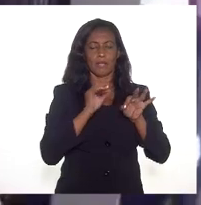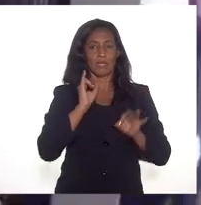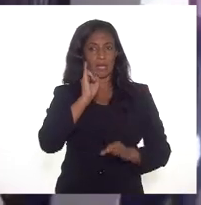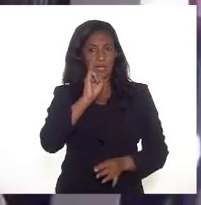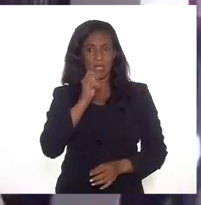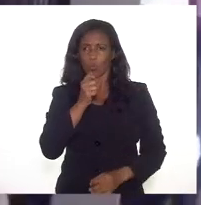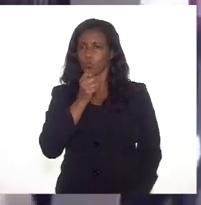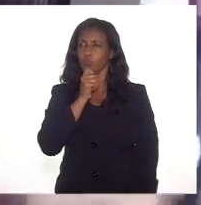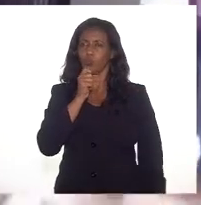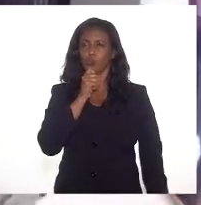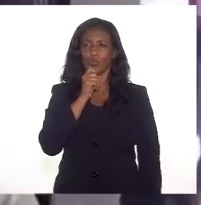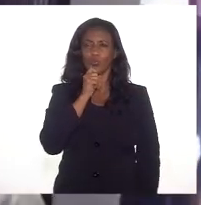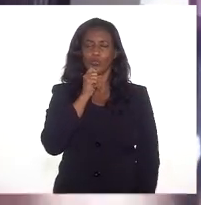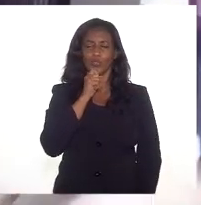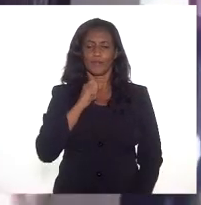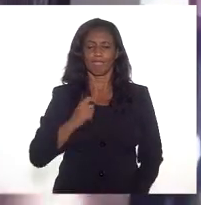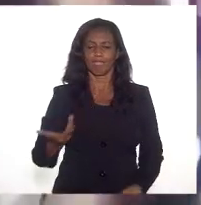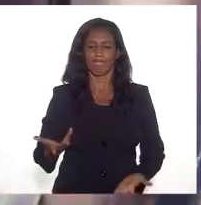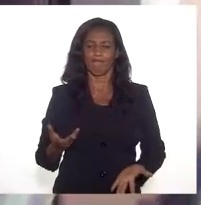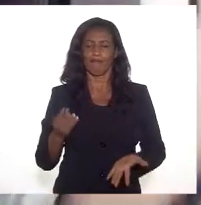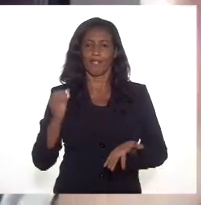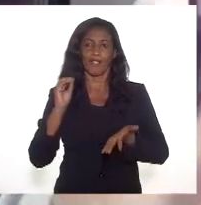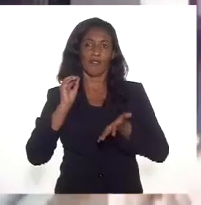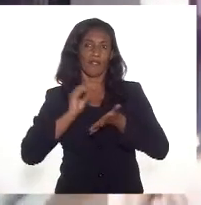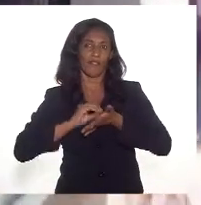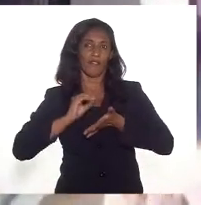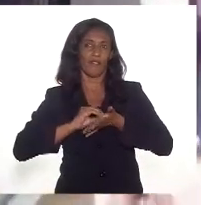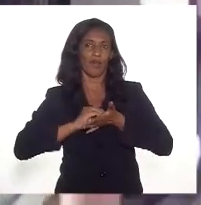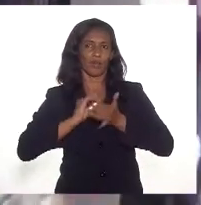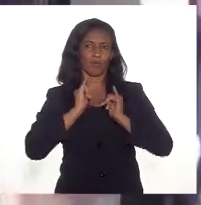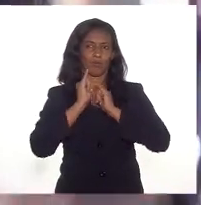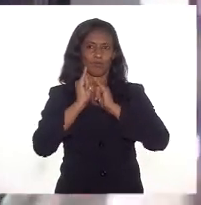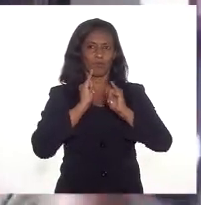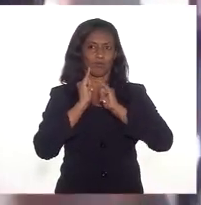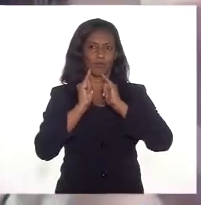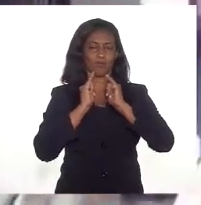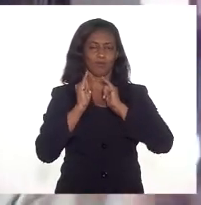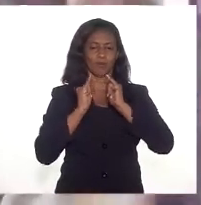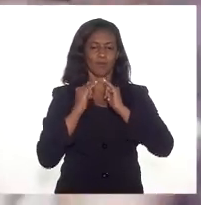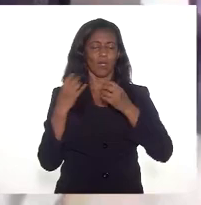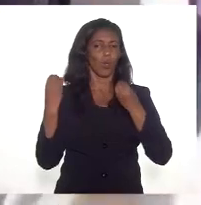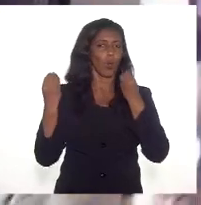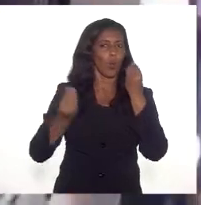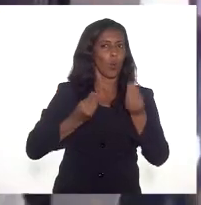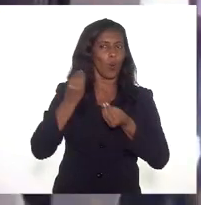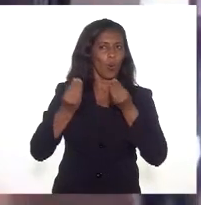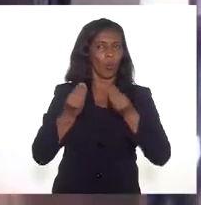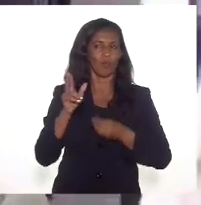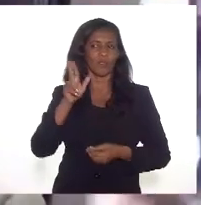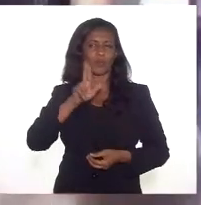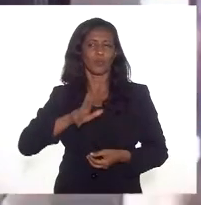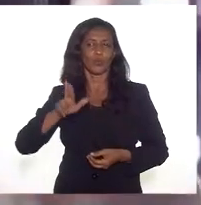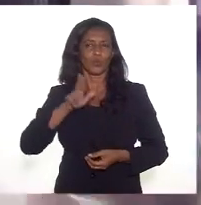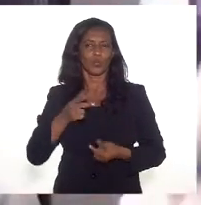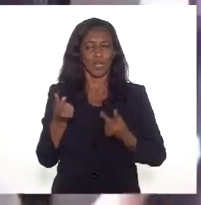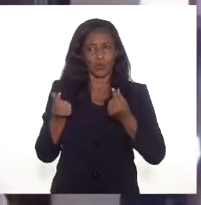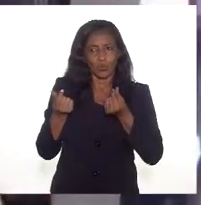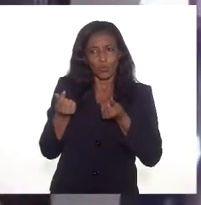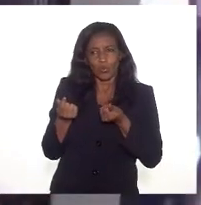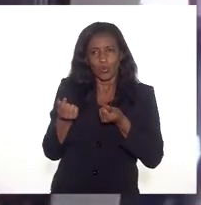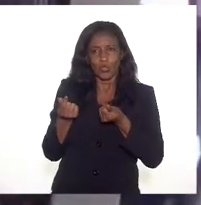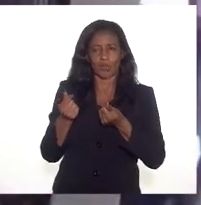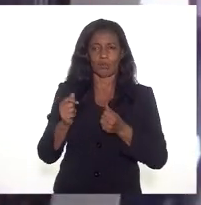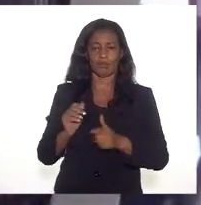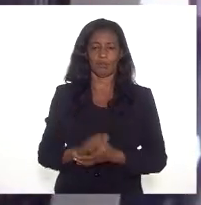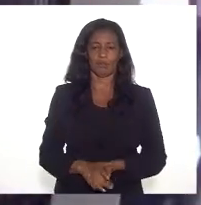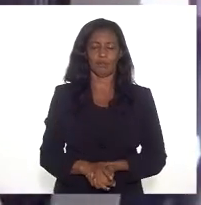peça fica praticamente sem referência de como que ele será utilizado, como que ele será